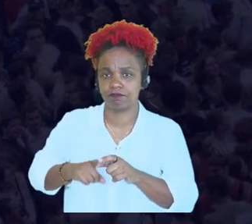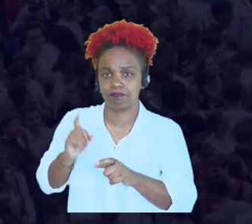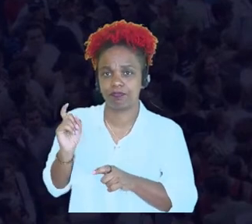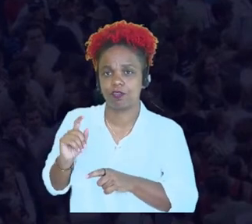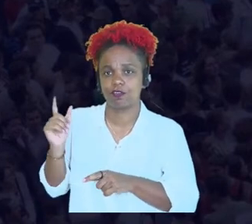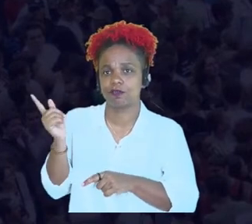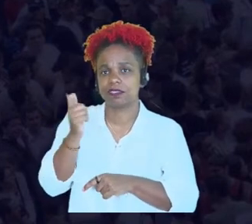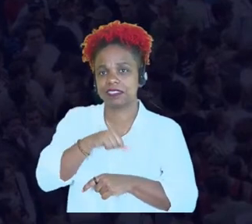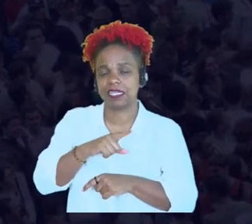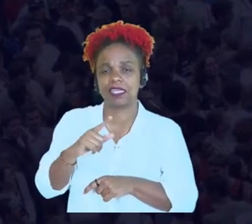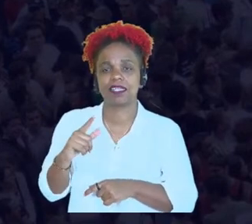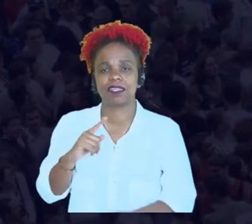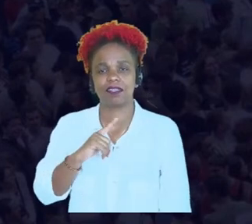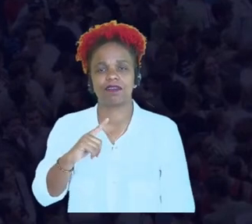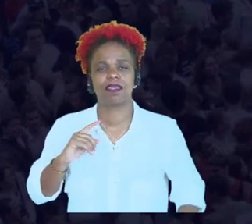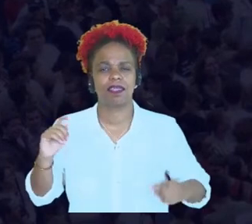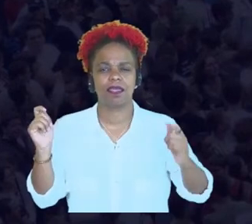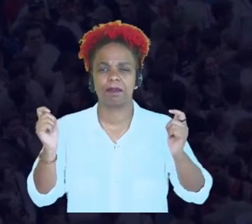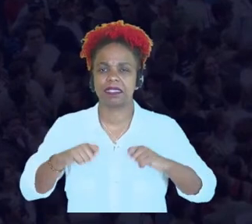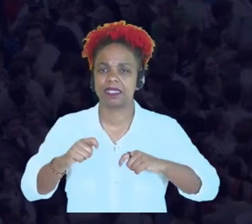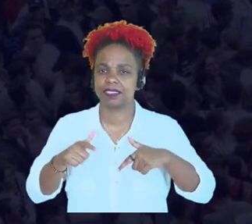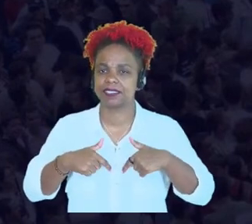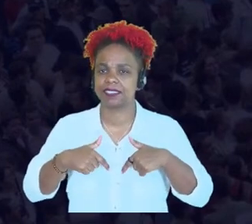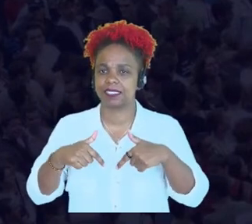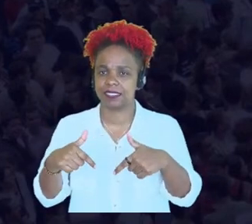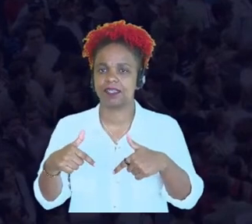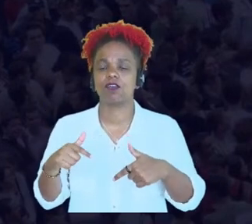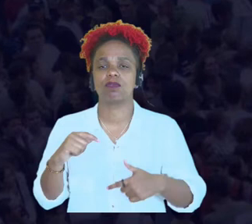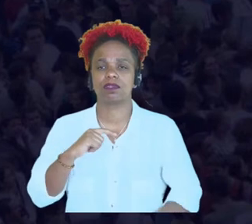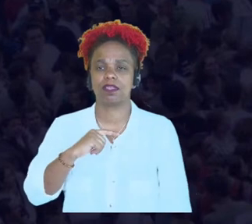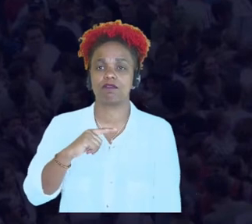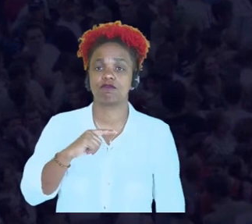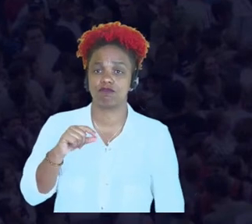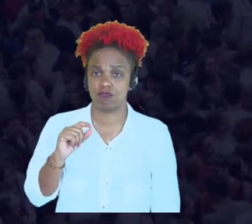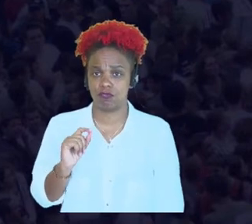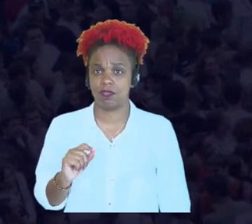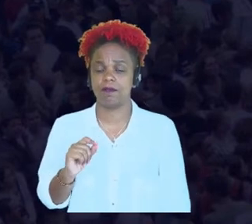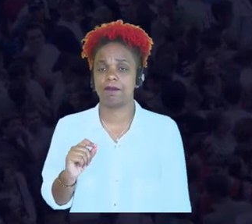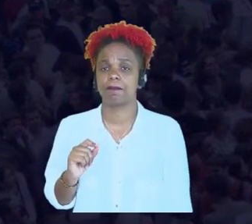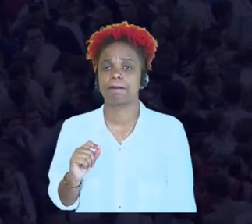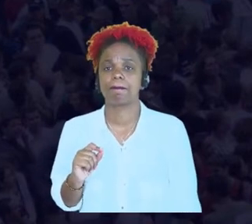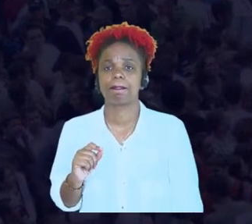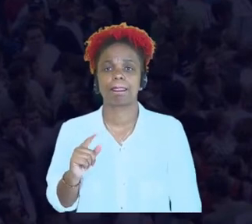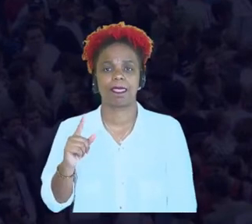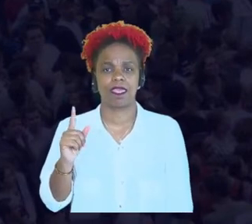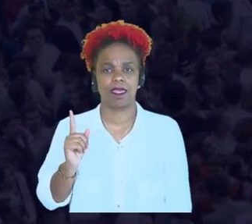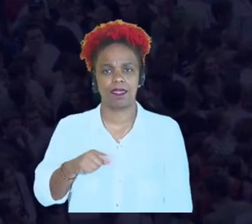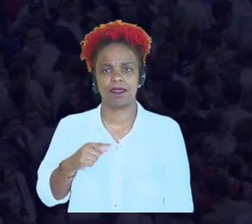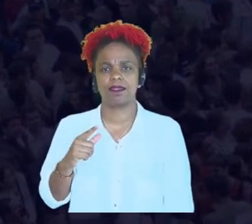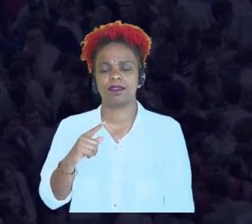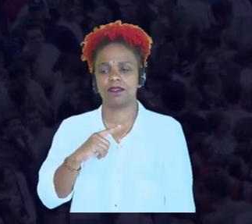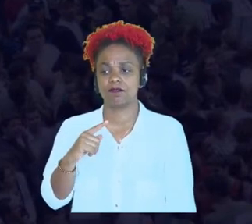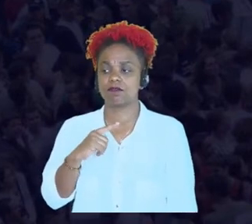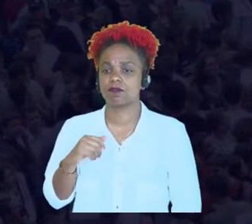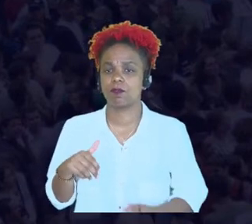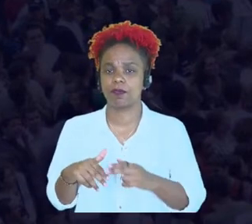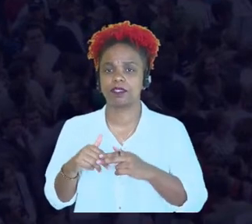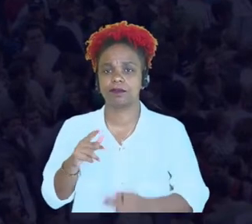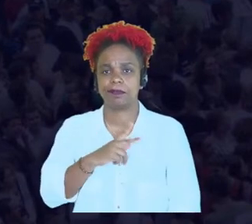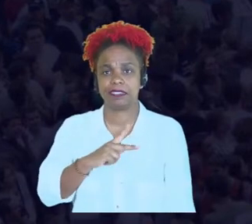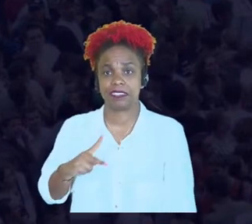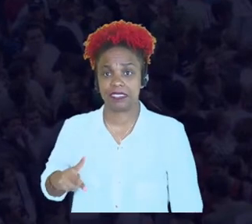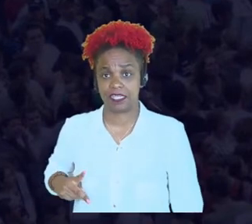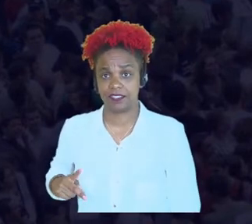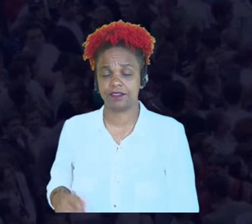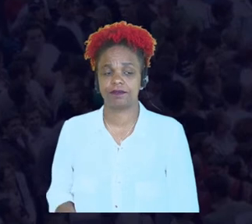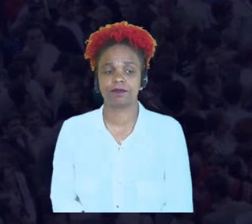ela cada vez mais tem capacidade de agir de forma muito alheia ao presidente da